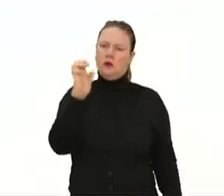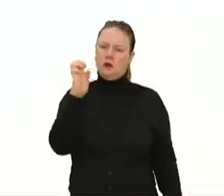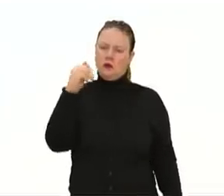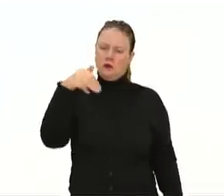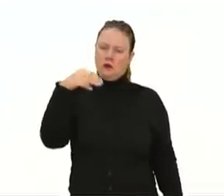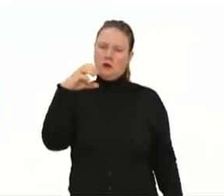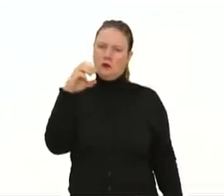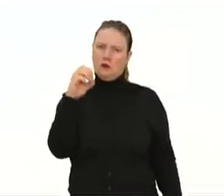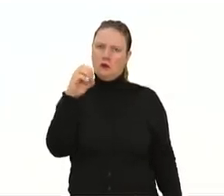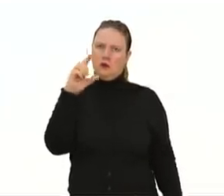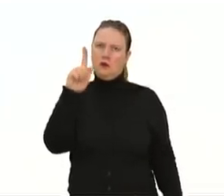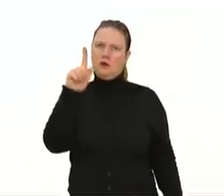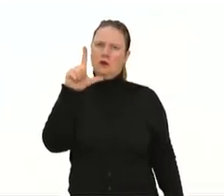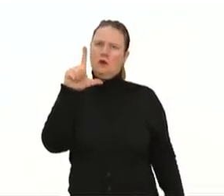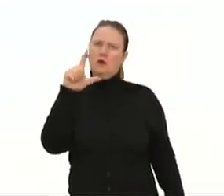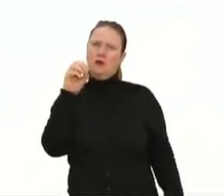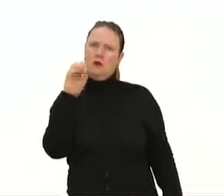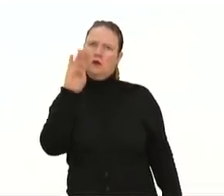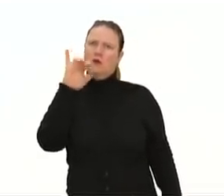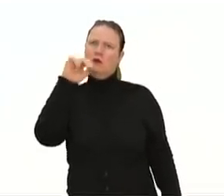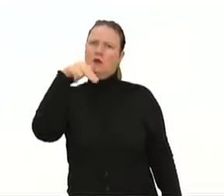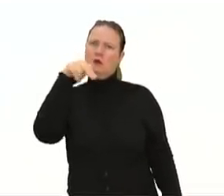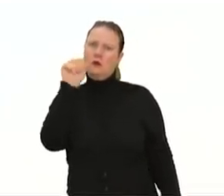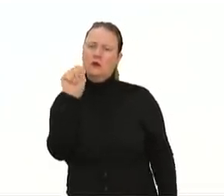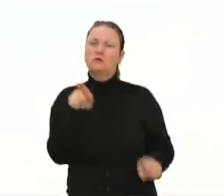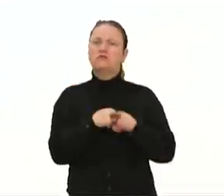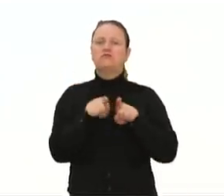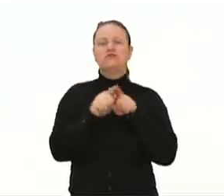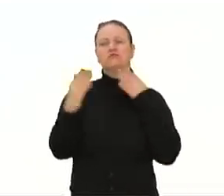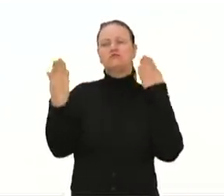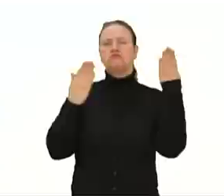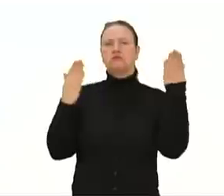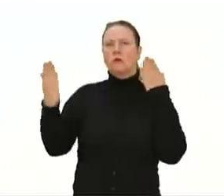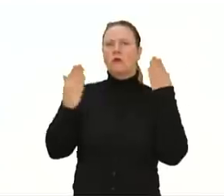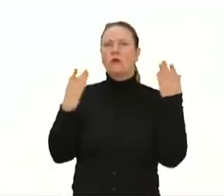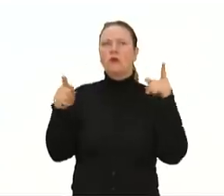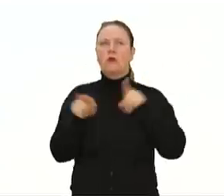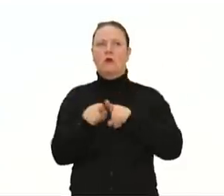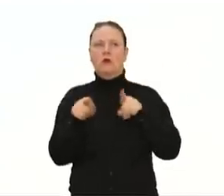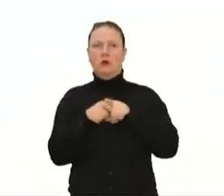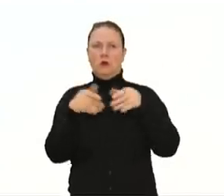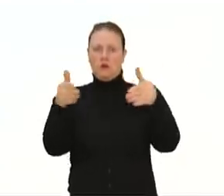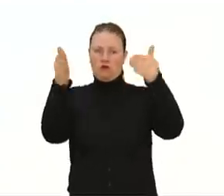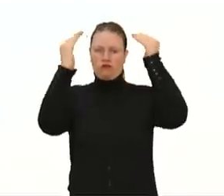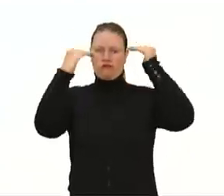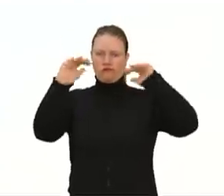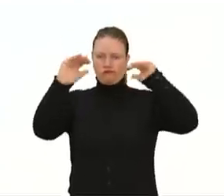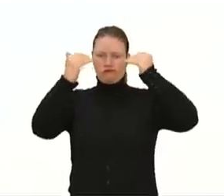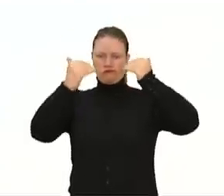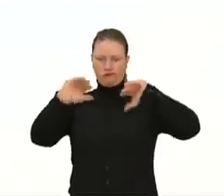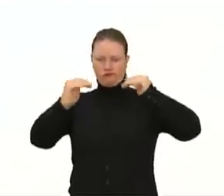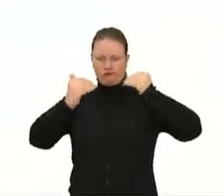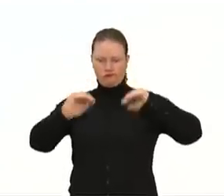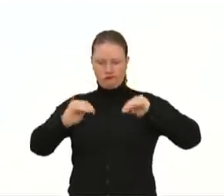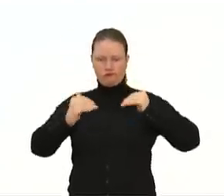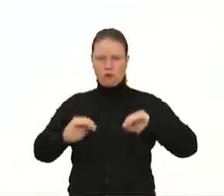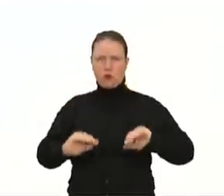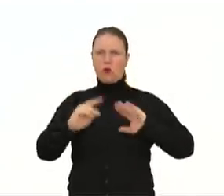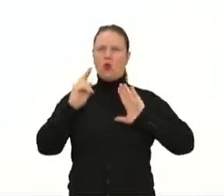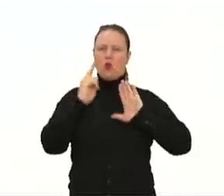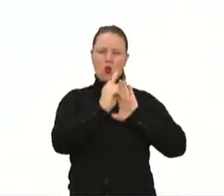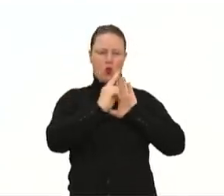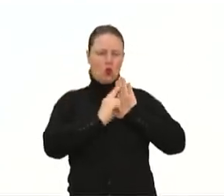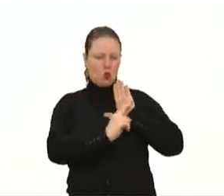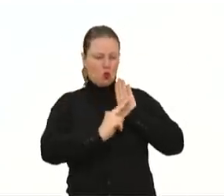né? Também para comparar se está na quantidade adequada ou não. Aqui embaixo, todos esses nomes esquisitos, tá?